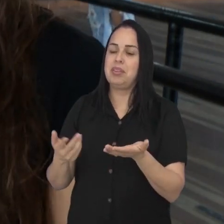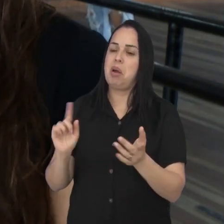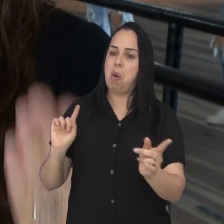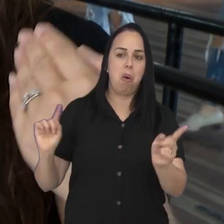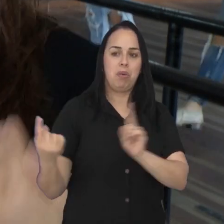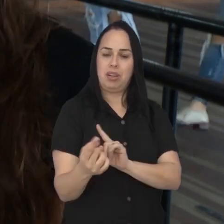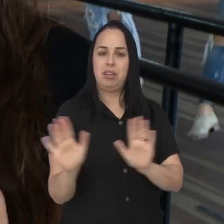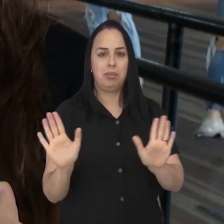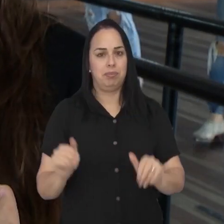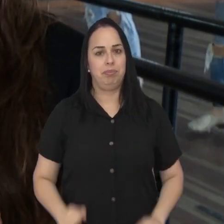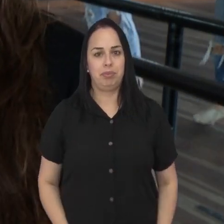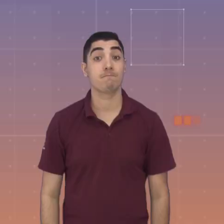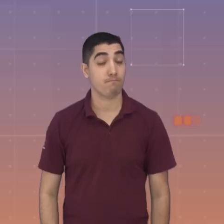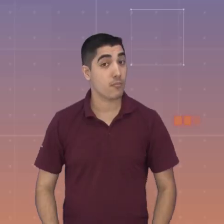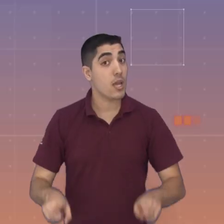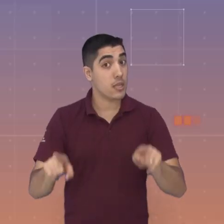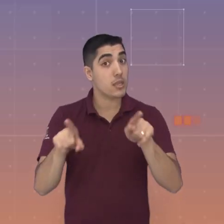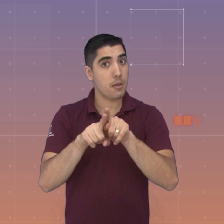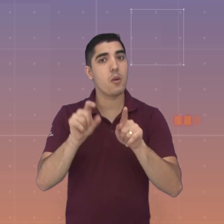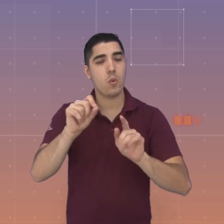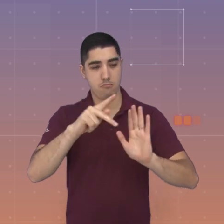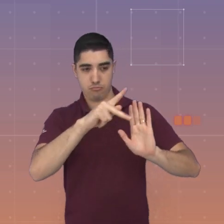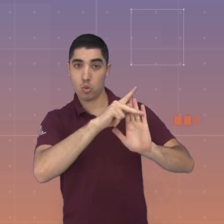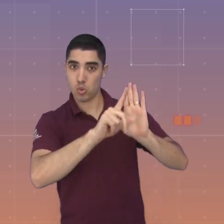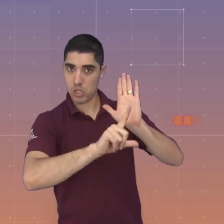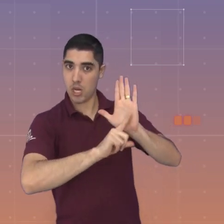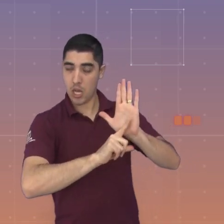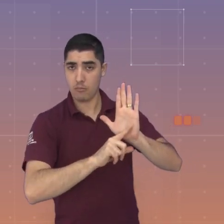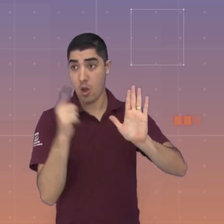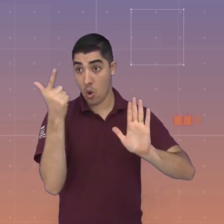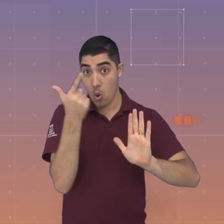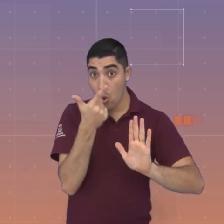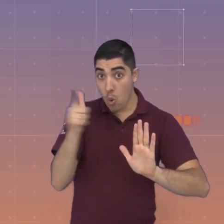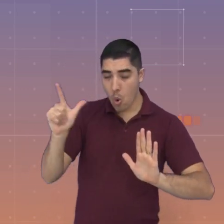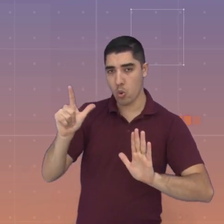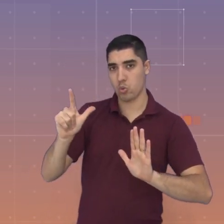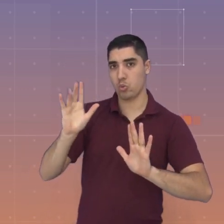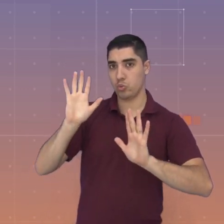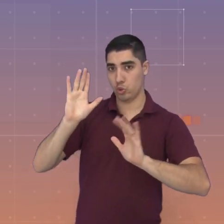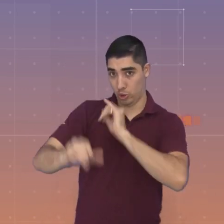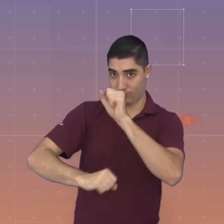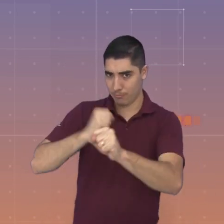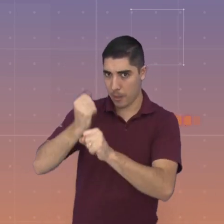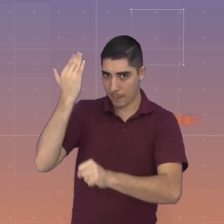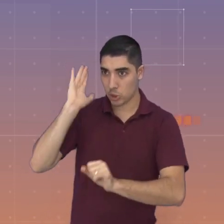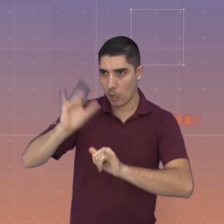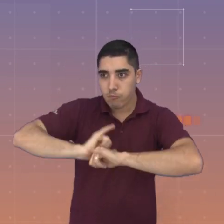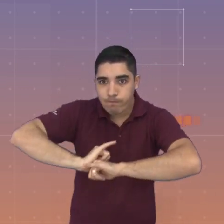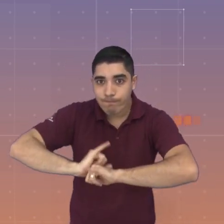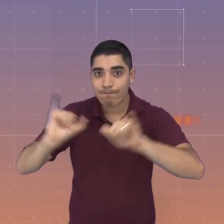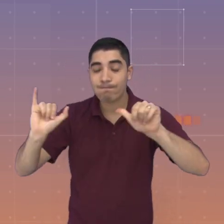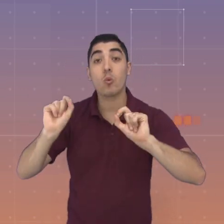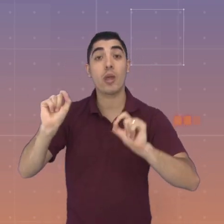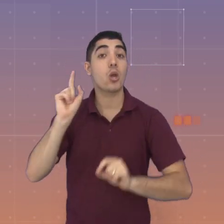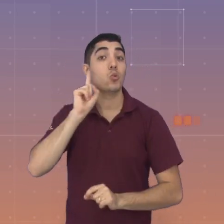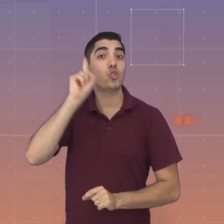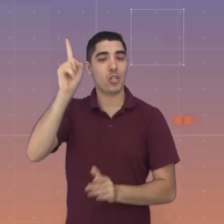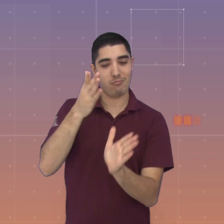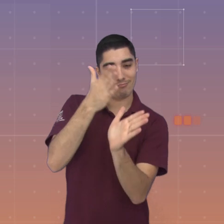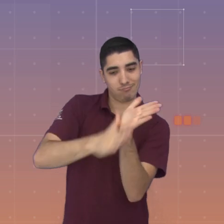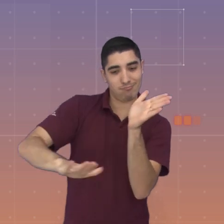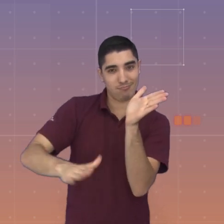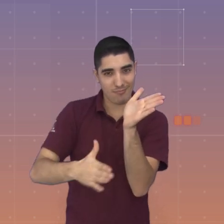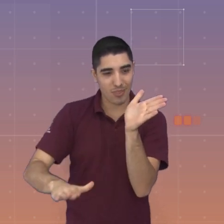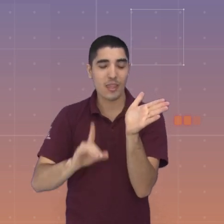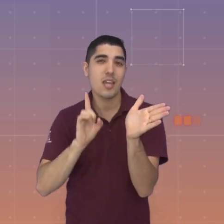população e não o inverso. E também sobre projetos de lei, outra matéria aprovada no ano passado incluiu no calendário oficial de